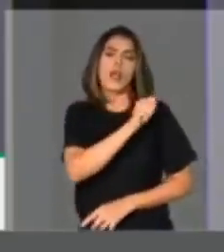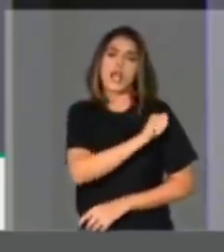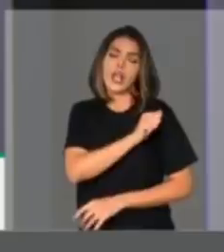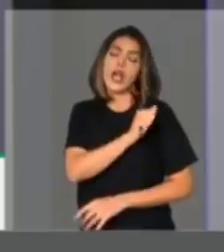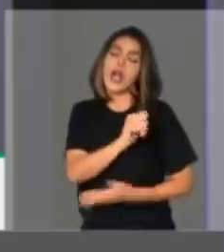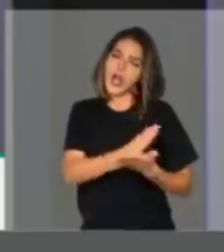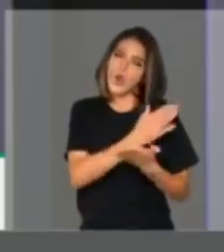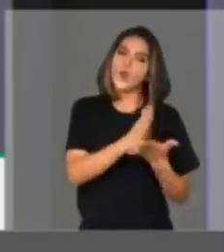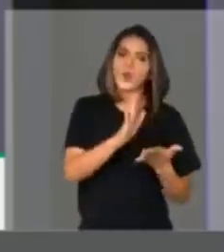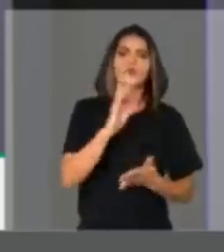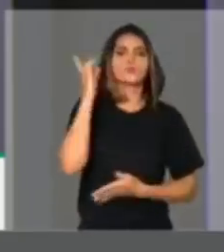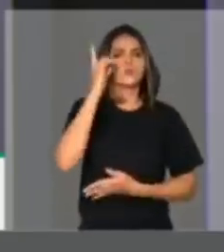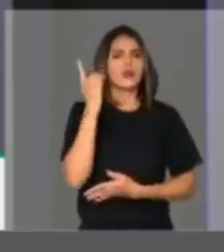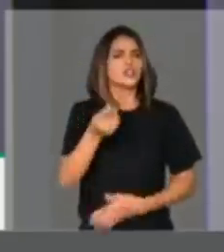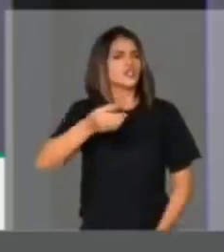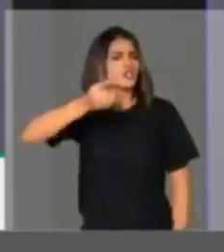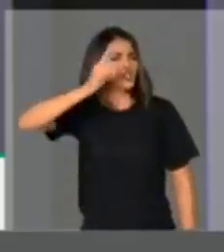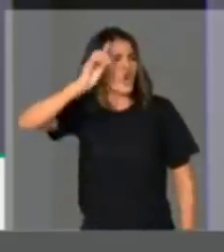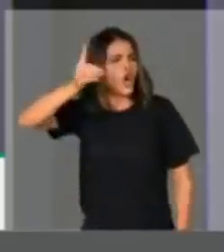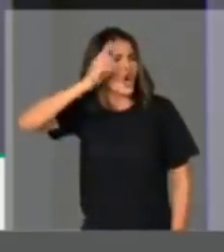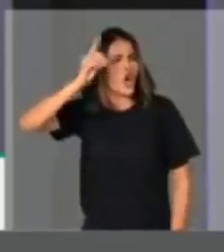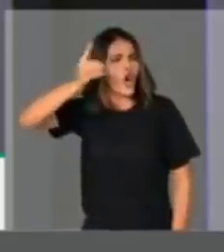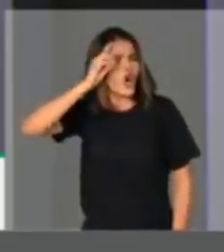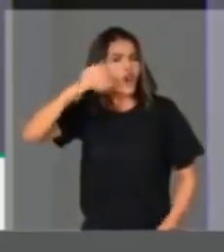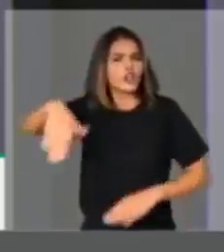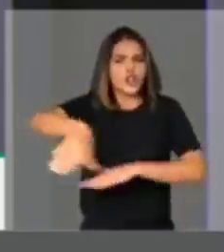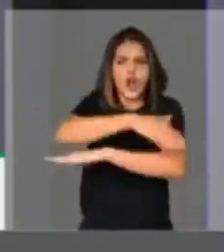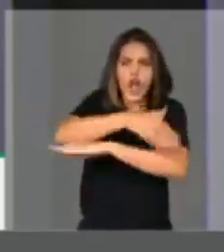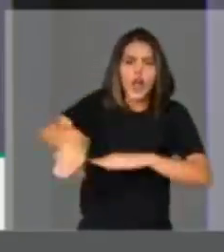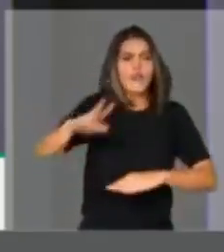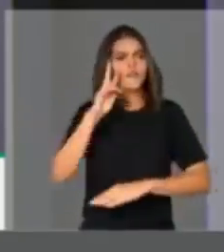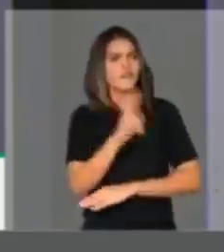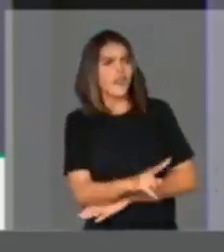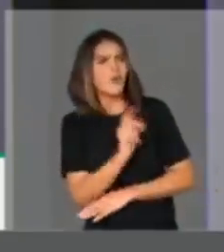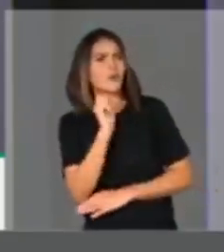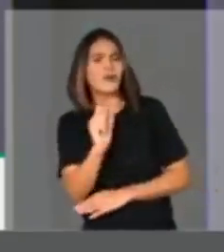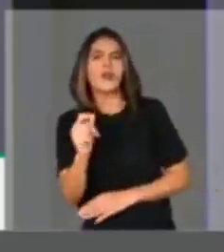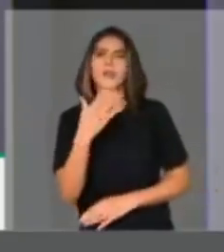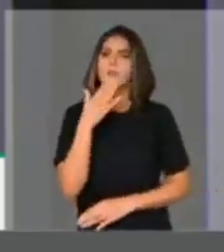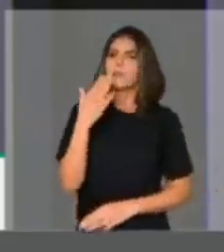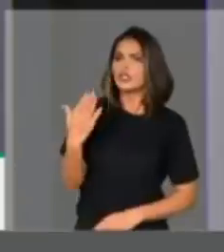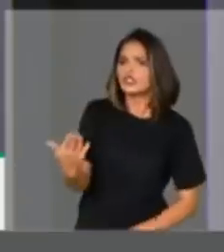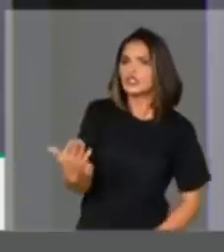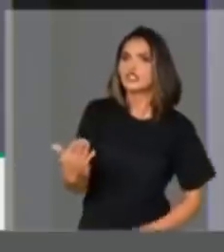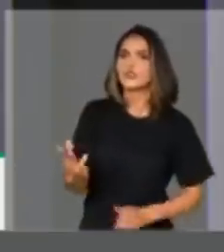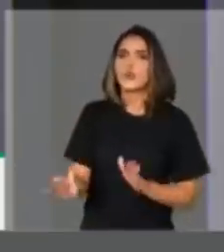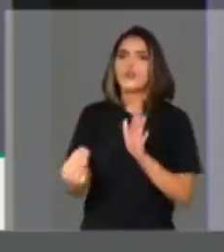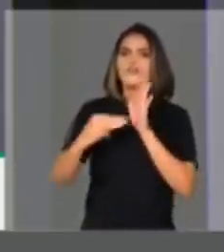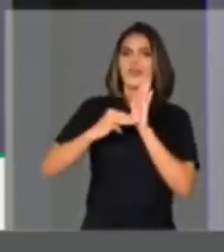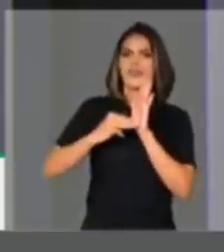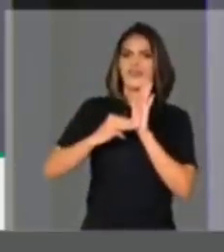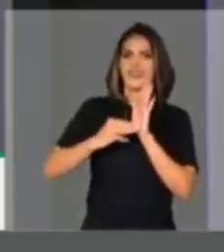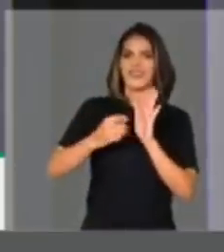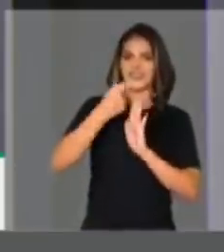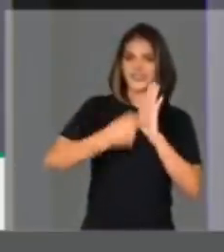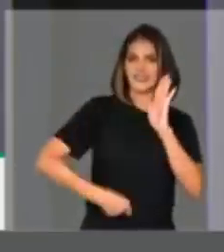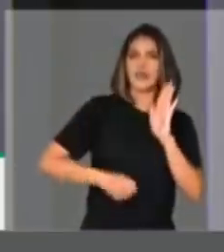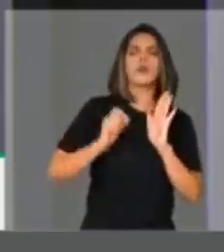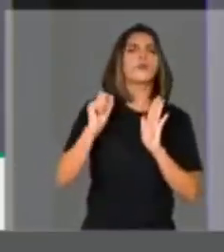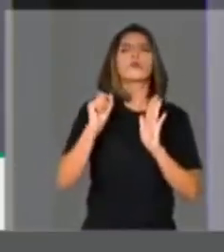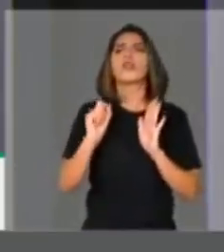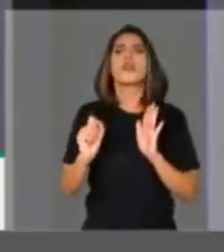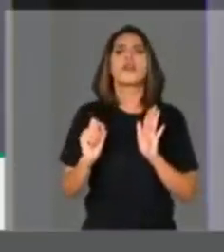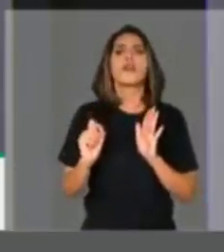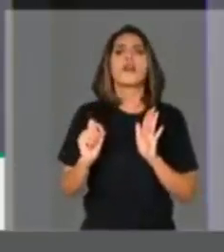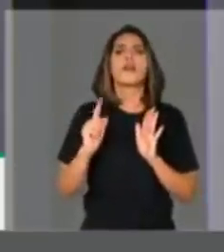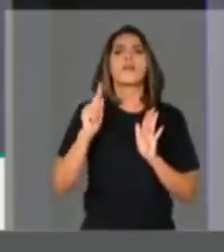também vivenciam todos os dias nessa casa, nos corredores, são pedidos de emenda para